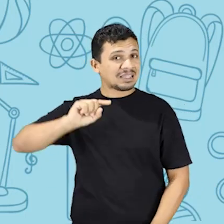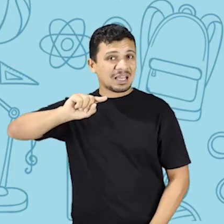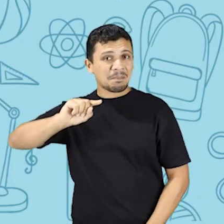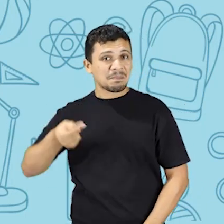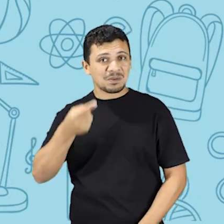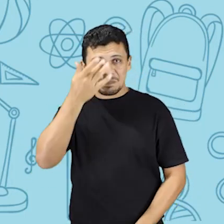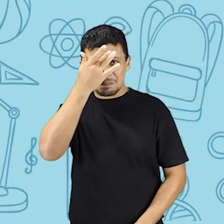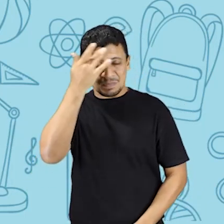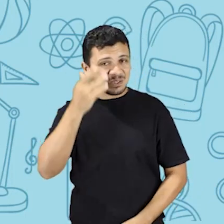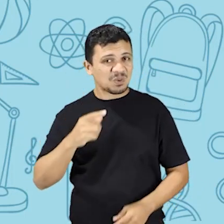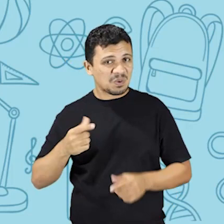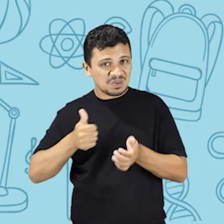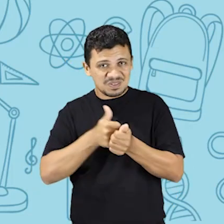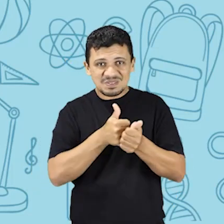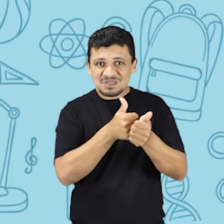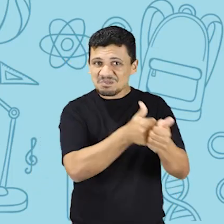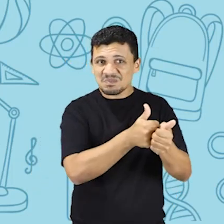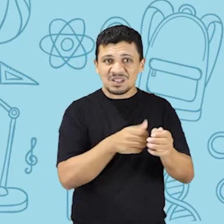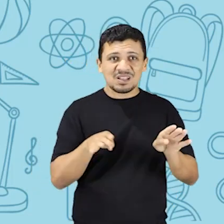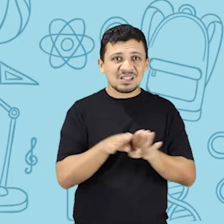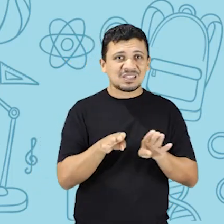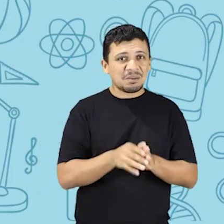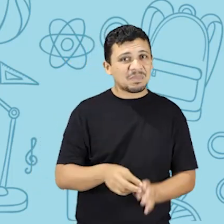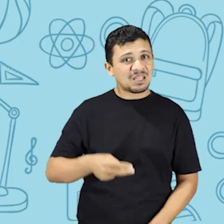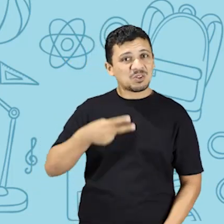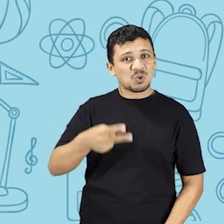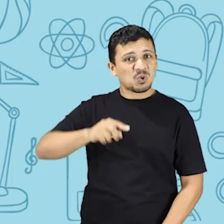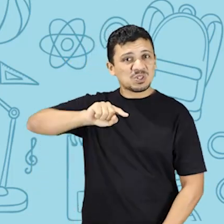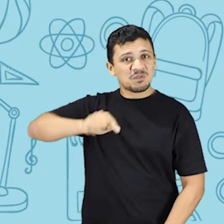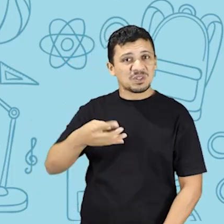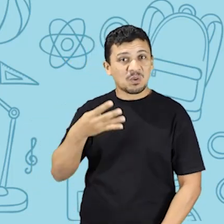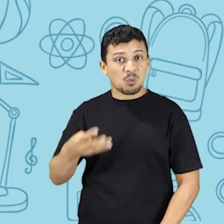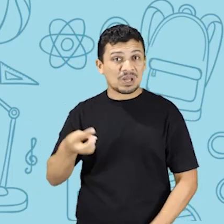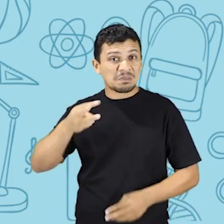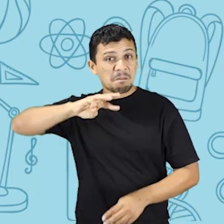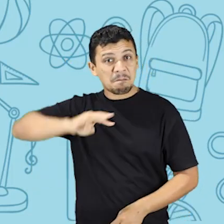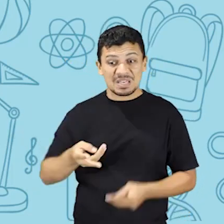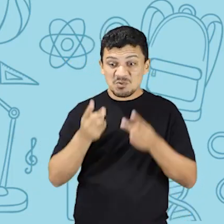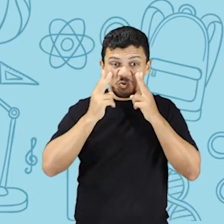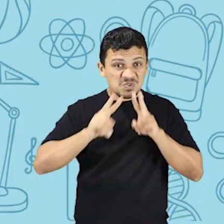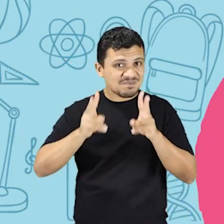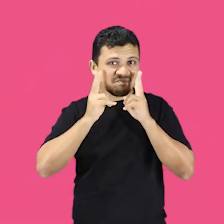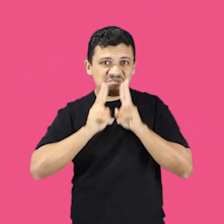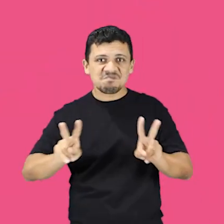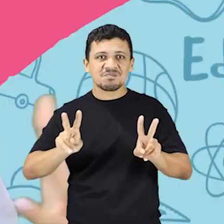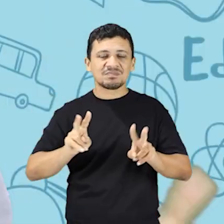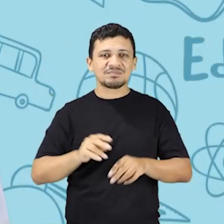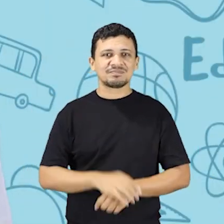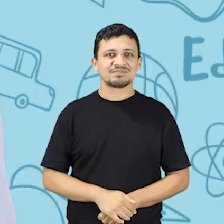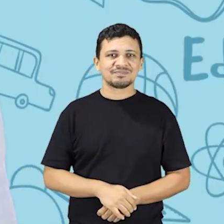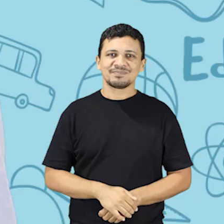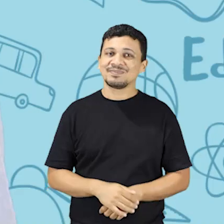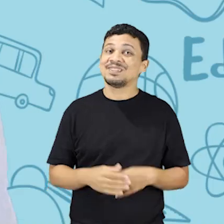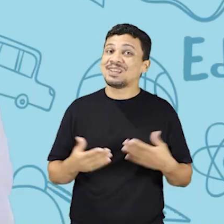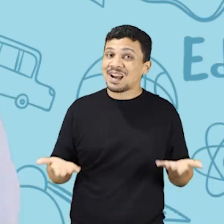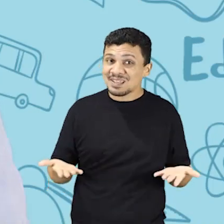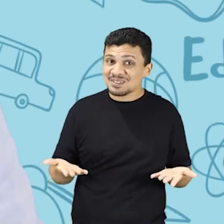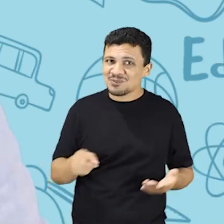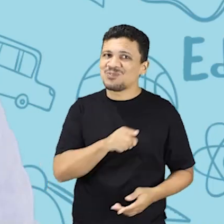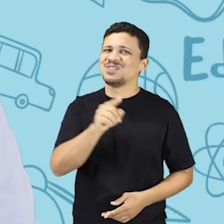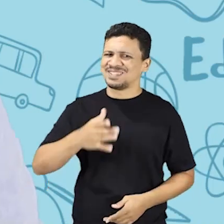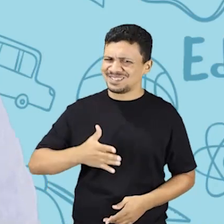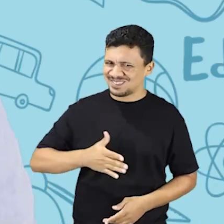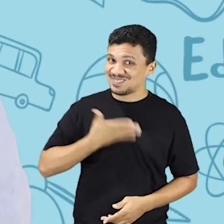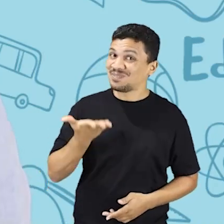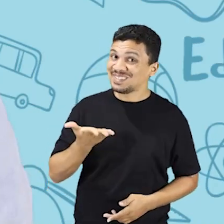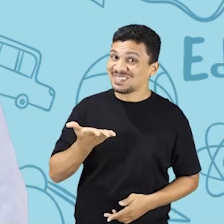redes sociais e mais de 2,4 milhões de visualizações. E aí, estão